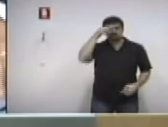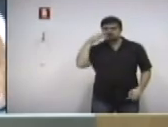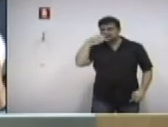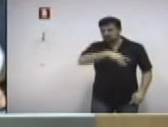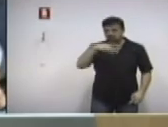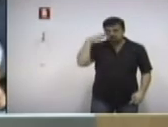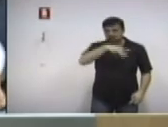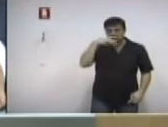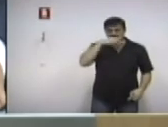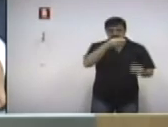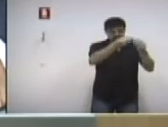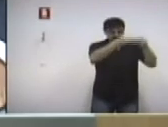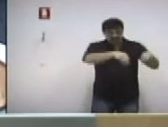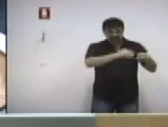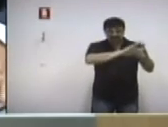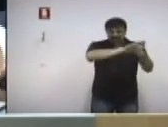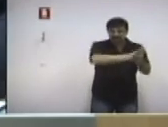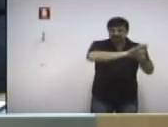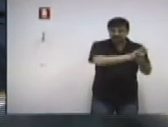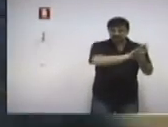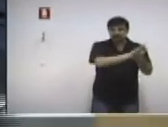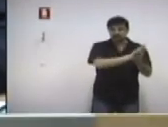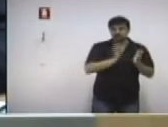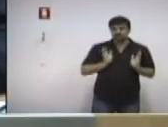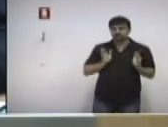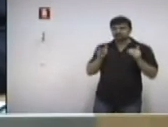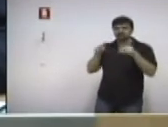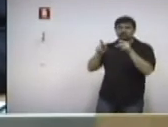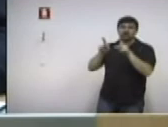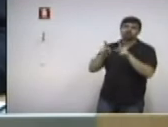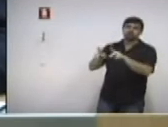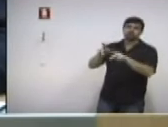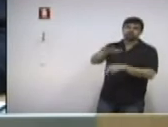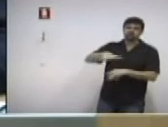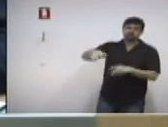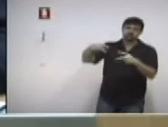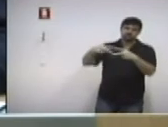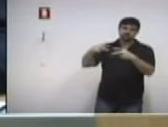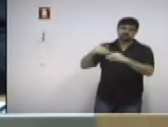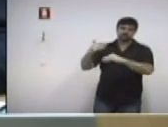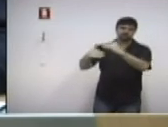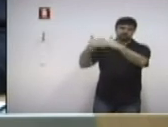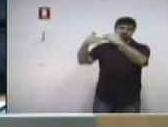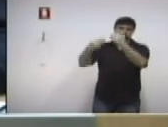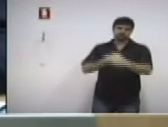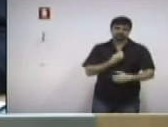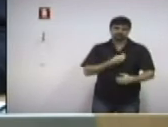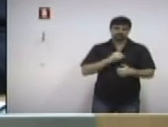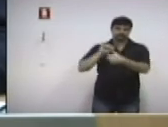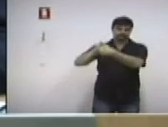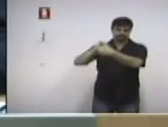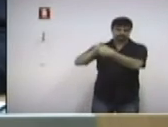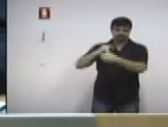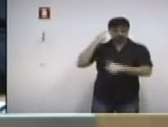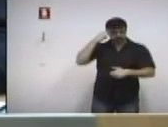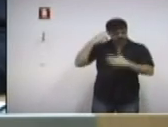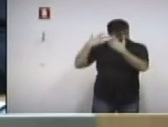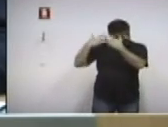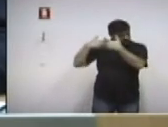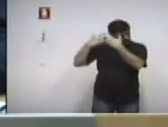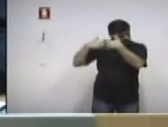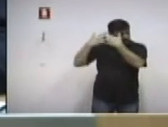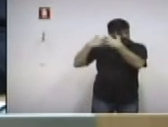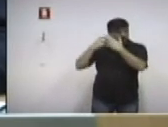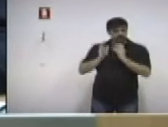prejudicar ninguém eu pensei simplesmente beneficiar nossa população tome as emendas foram bem pensadas é